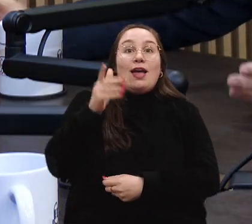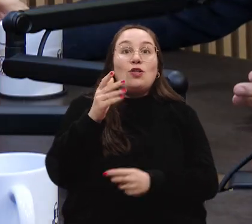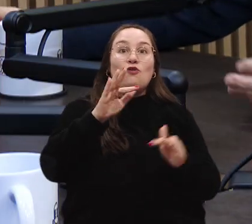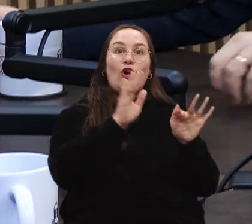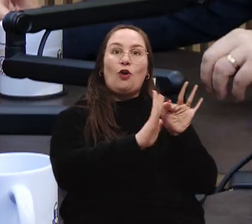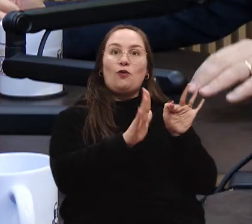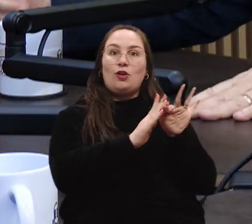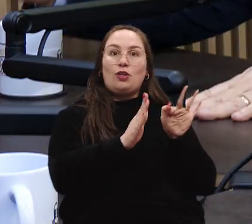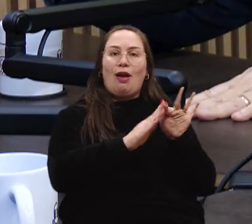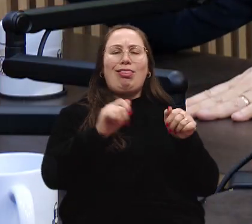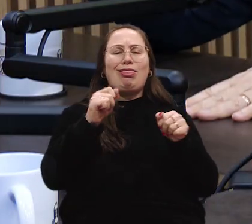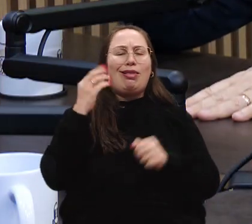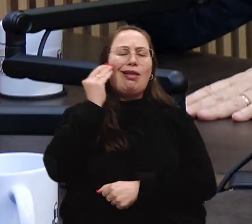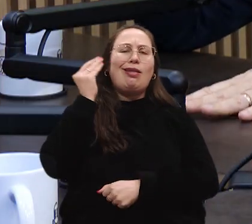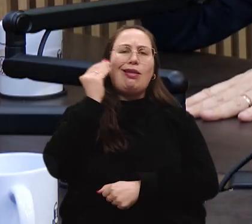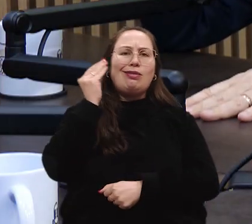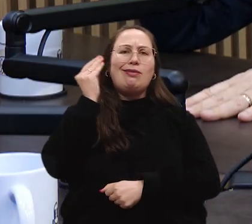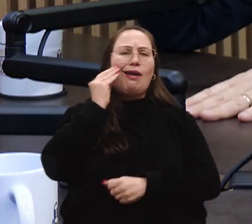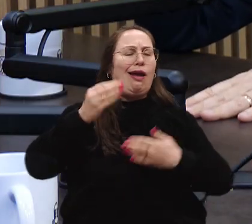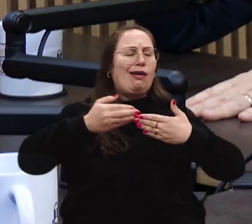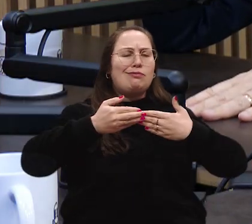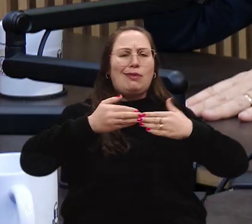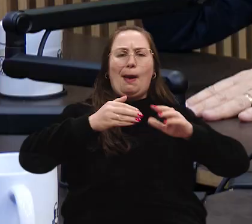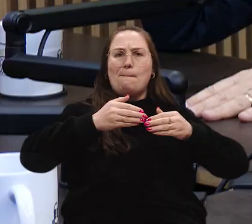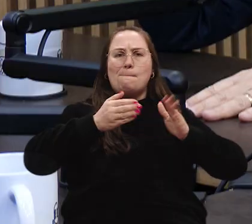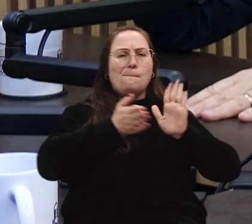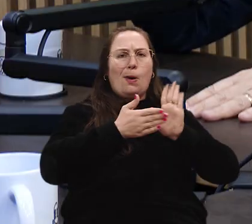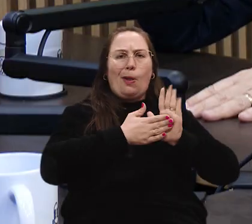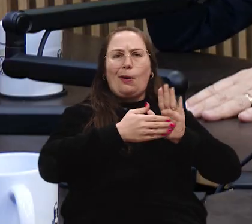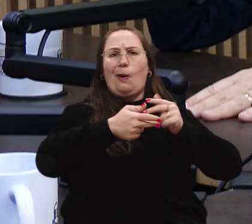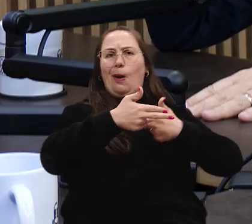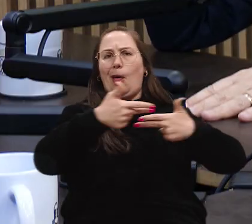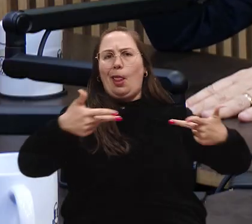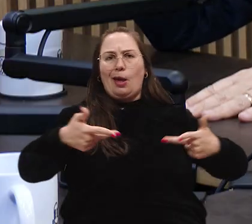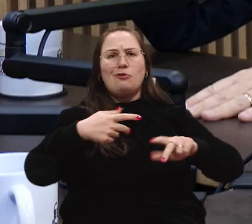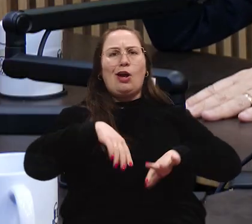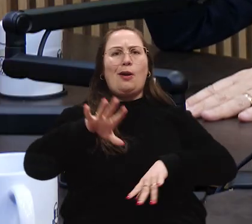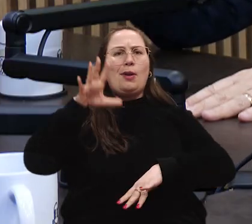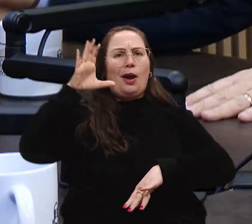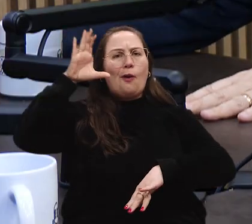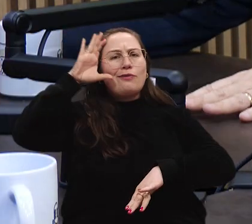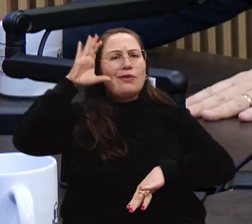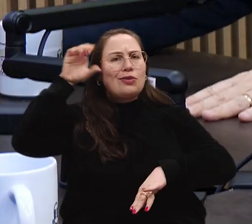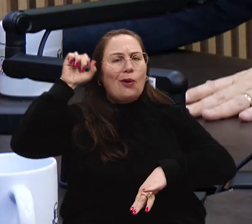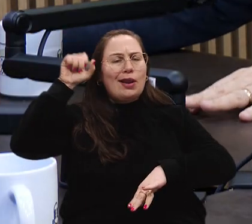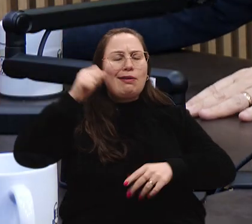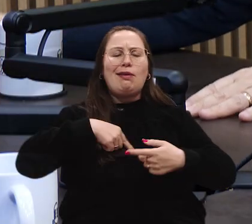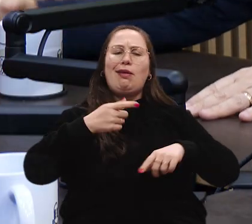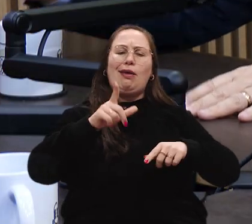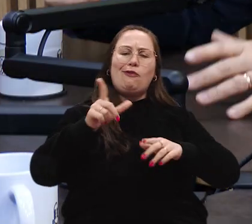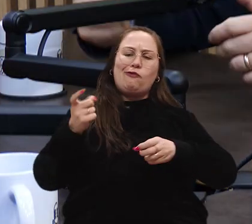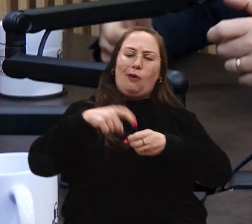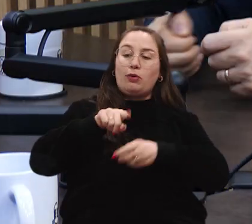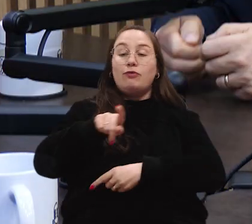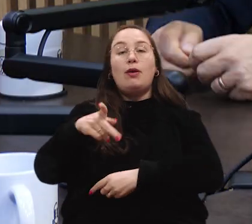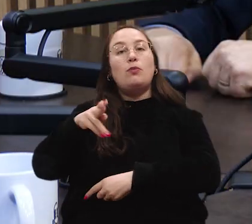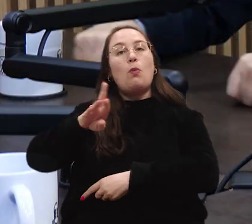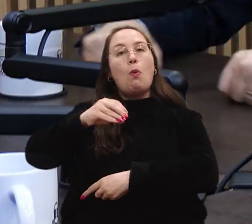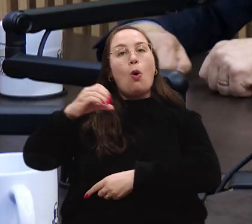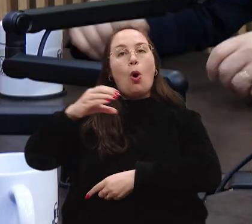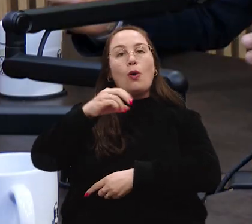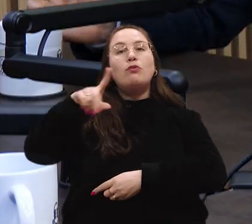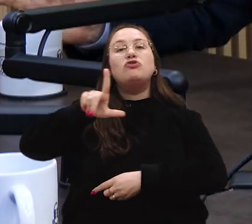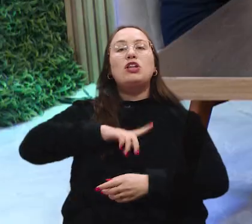Tentei, fiz. Não respondeu. Abri o protocolo, não resolvi, fui para a ouvidoria, não resolvi. Bom, então vamos para o Procon. Aí eu tenho lá